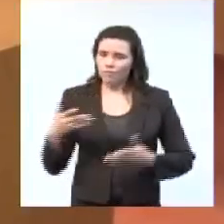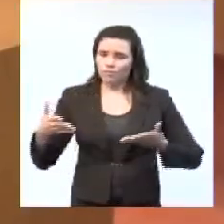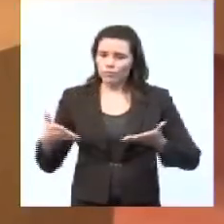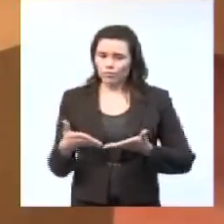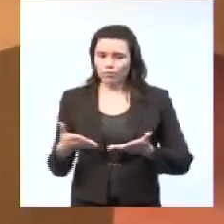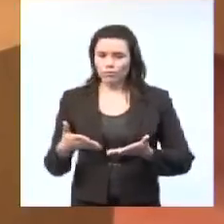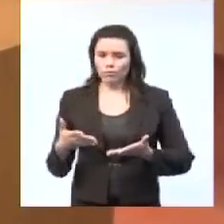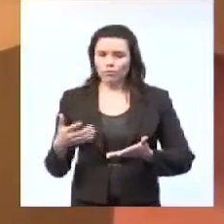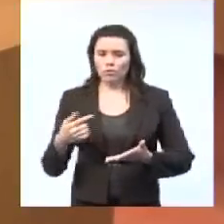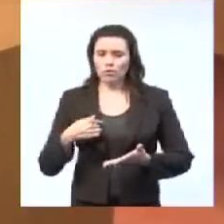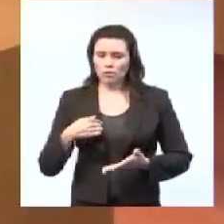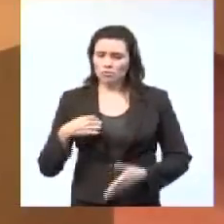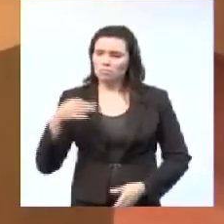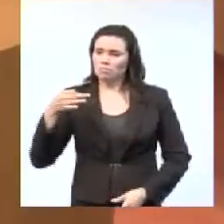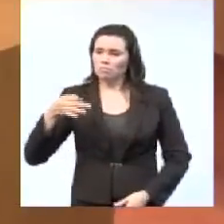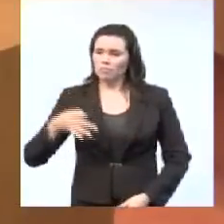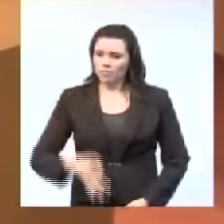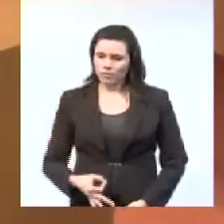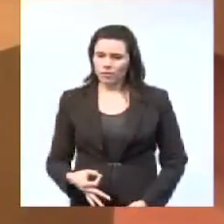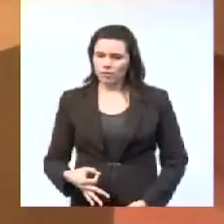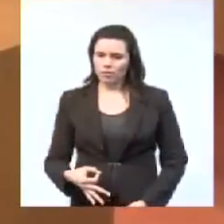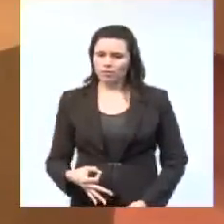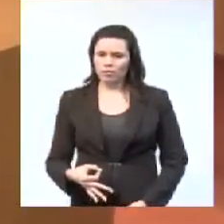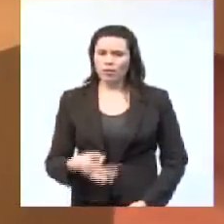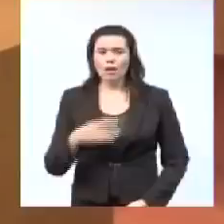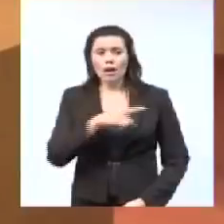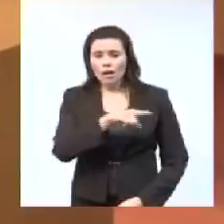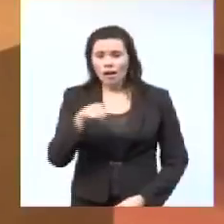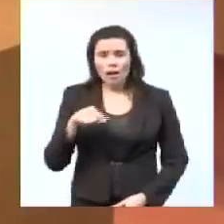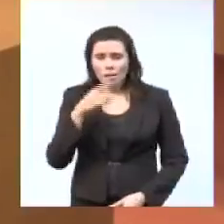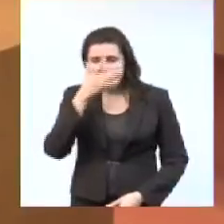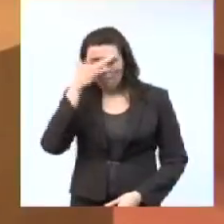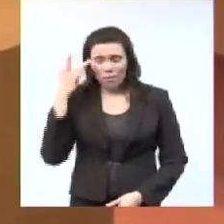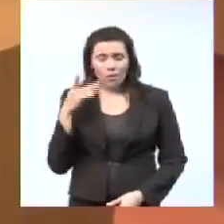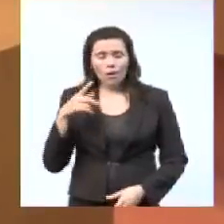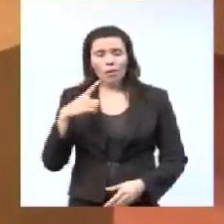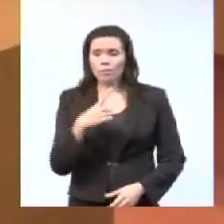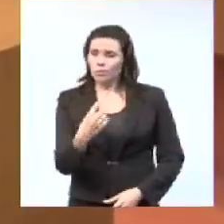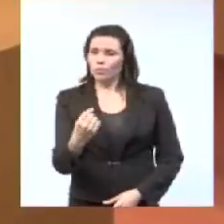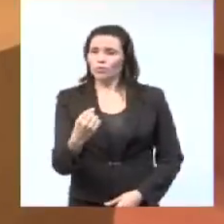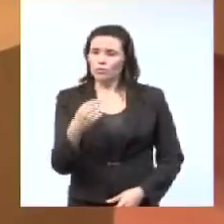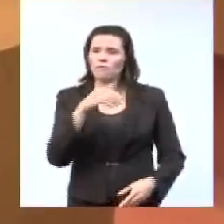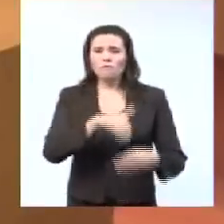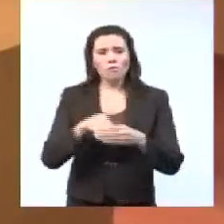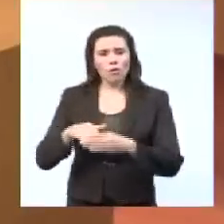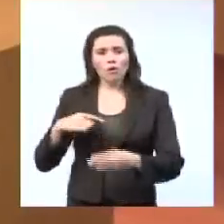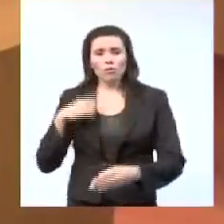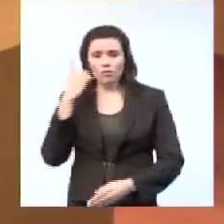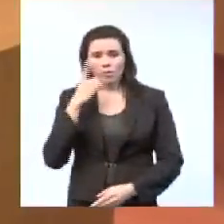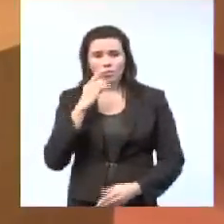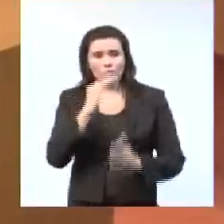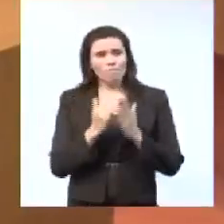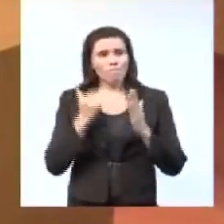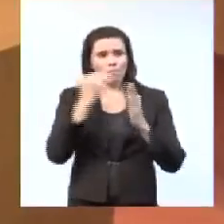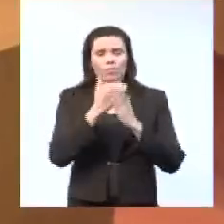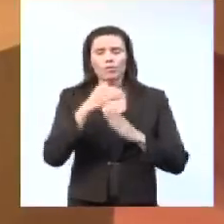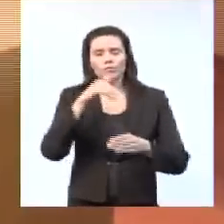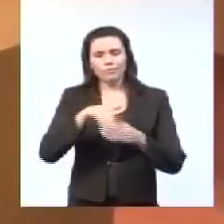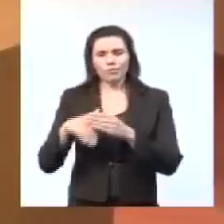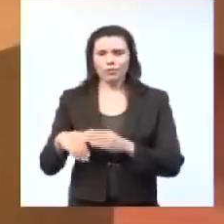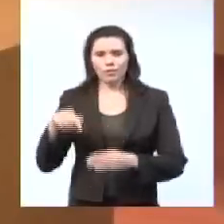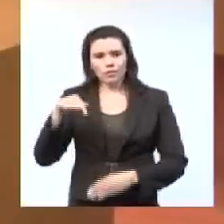legitimidade política e eleitoral. Eleitoral por quê? Porque eu sou o deputado mais votado do meu partido em São